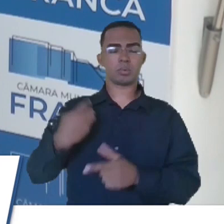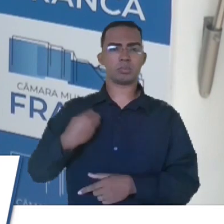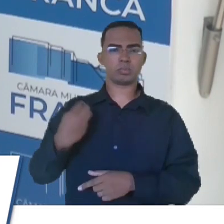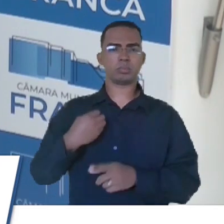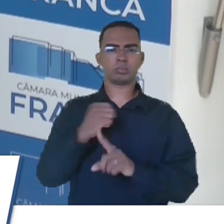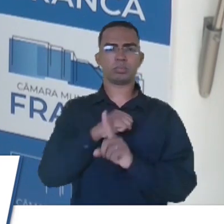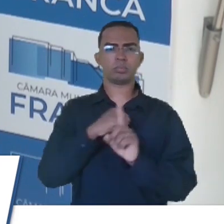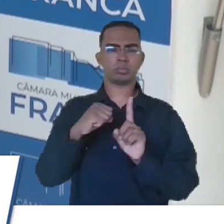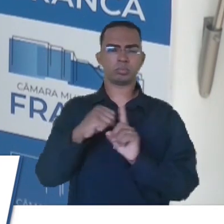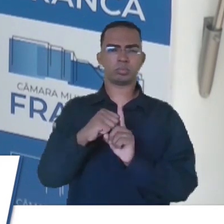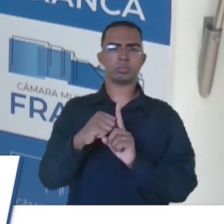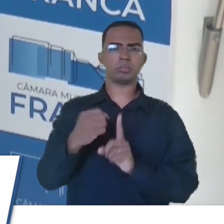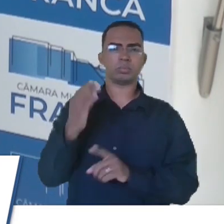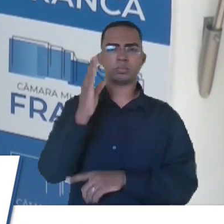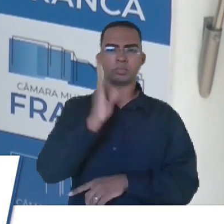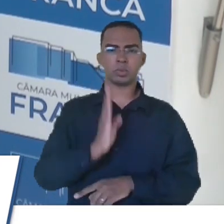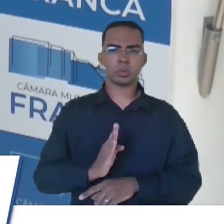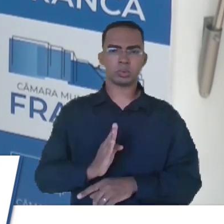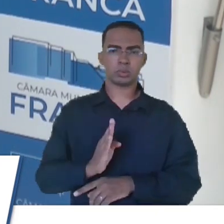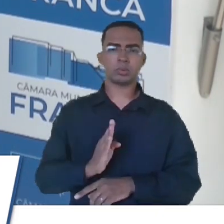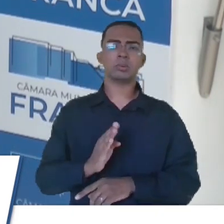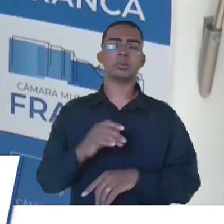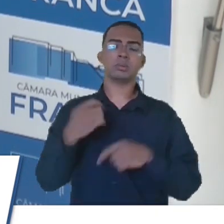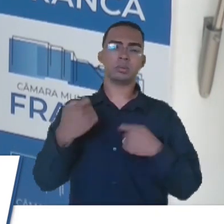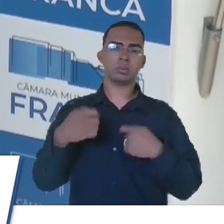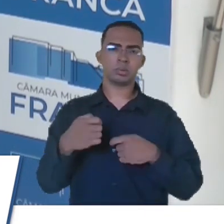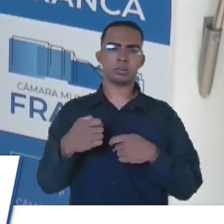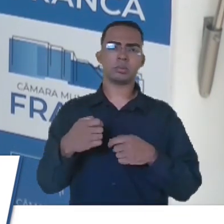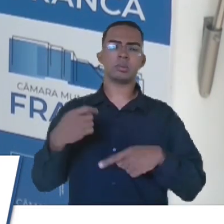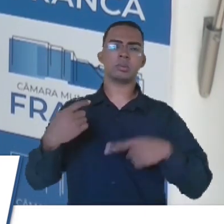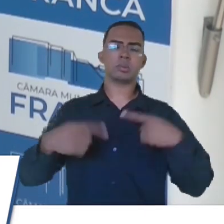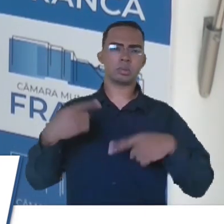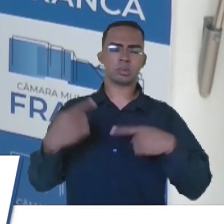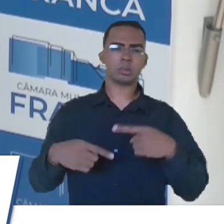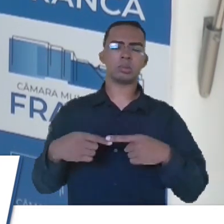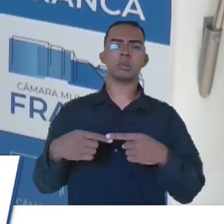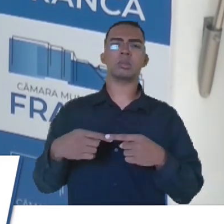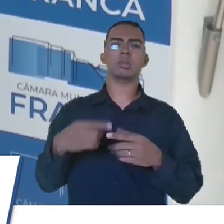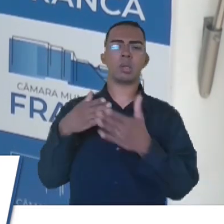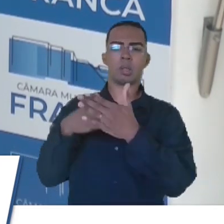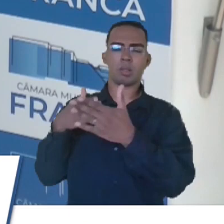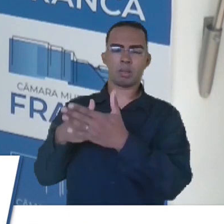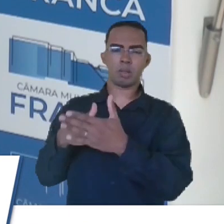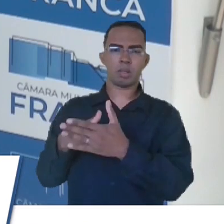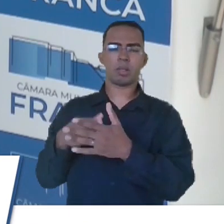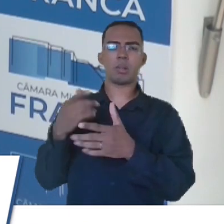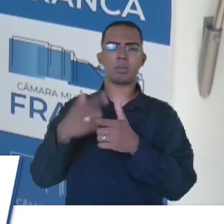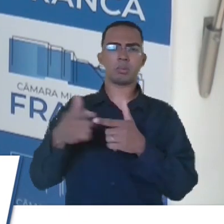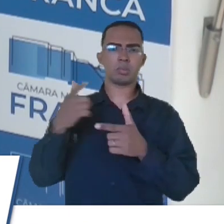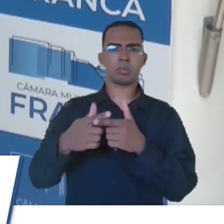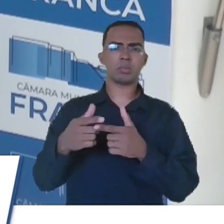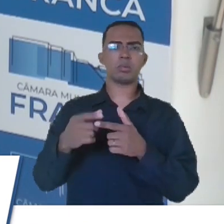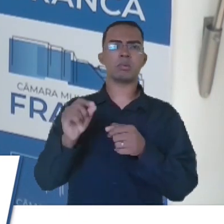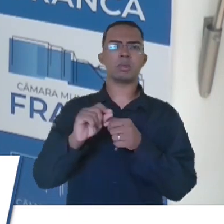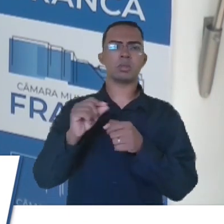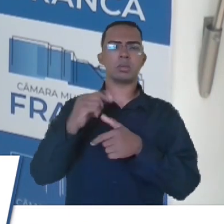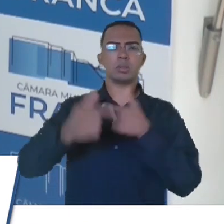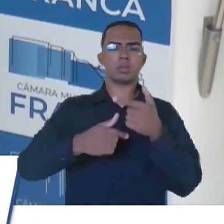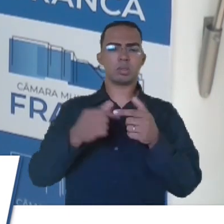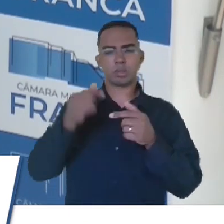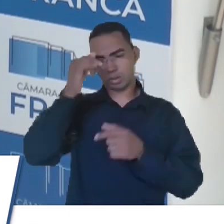brasileira e que precisa de política pública para enfrentar o problema e fazer o trabalho preventivo.